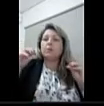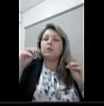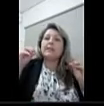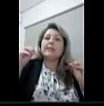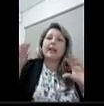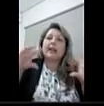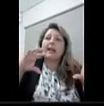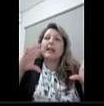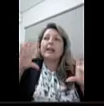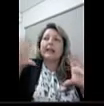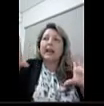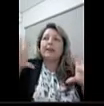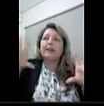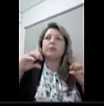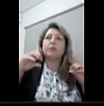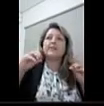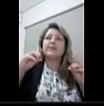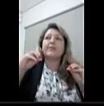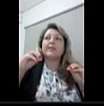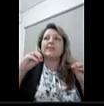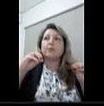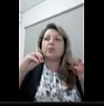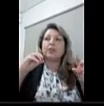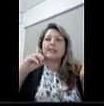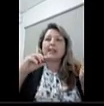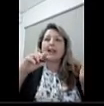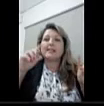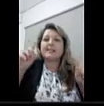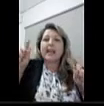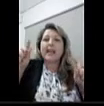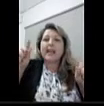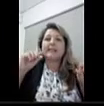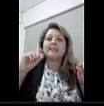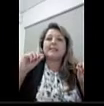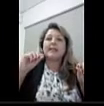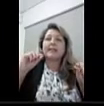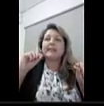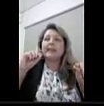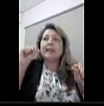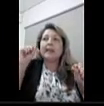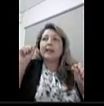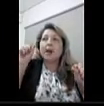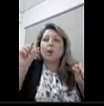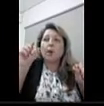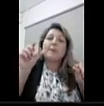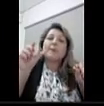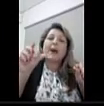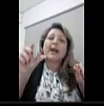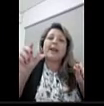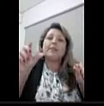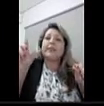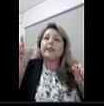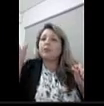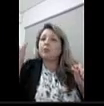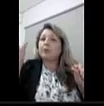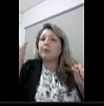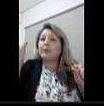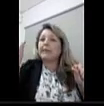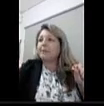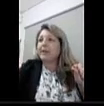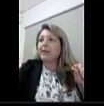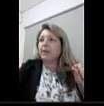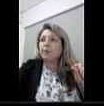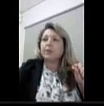eu utilizar gráficos, às vezes, eu utilizar setas, uma palavra de uma